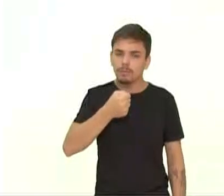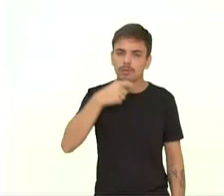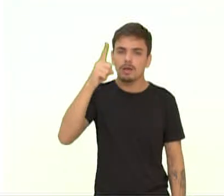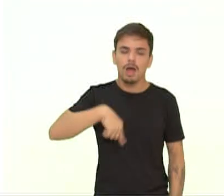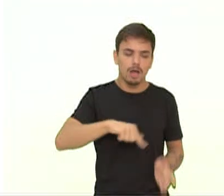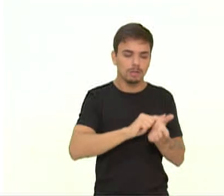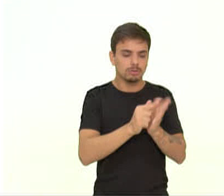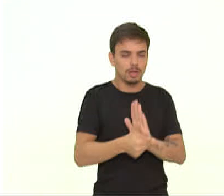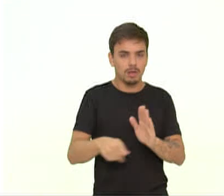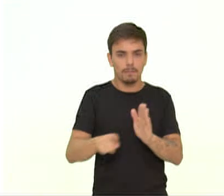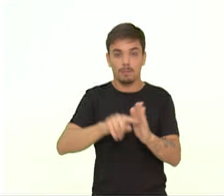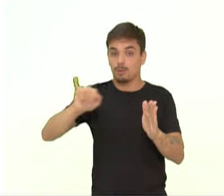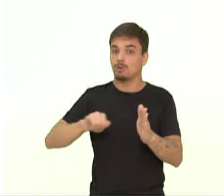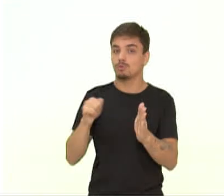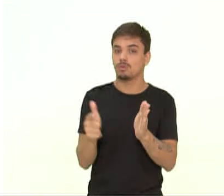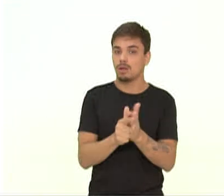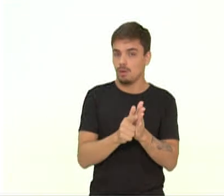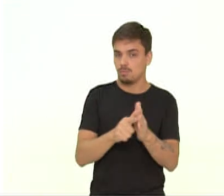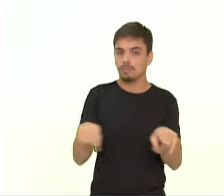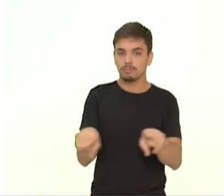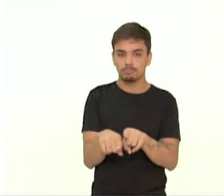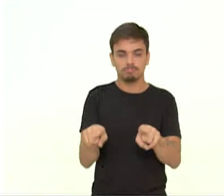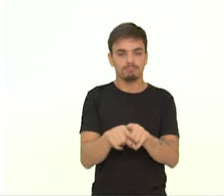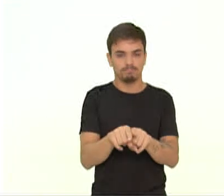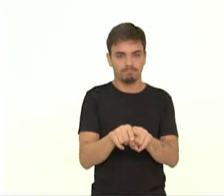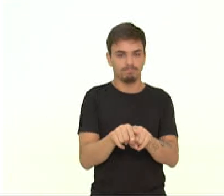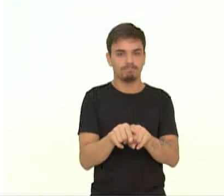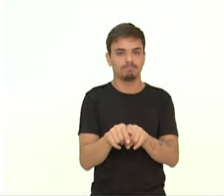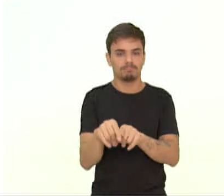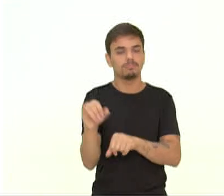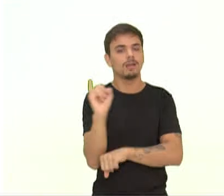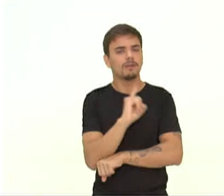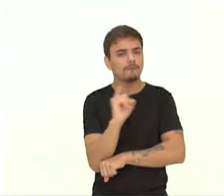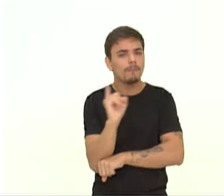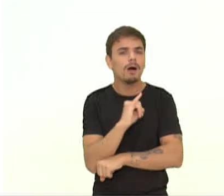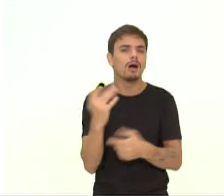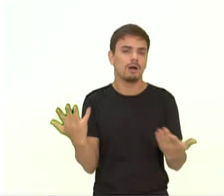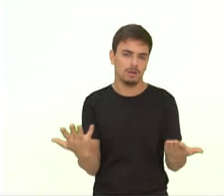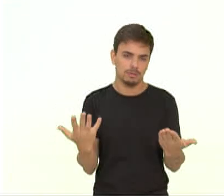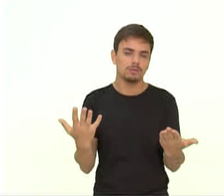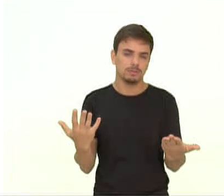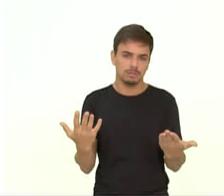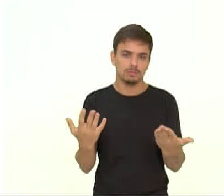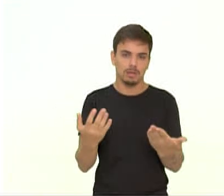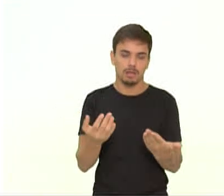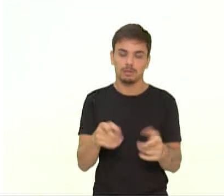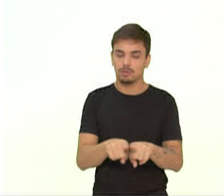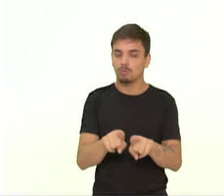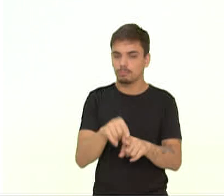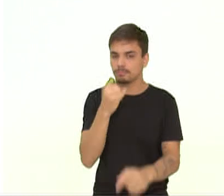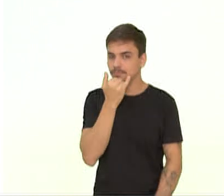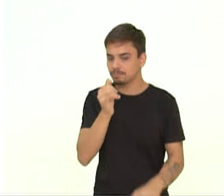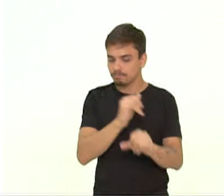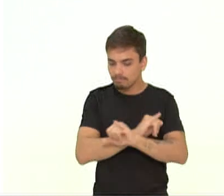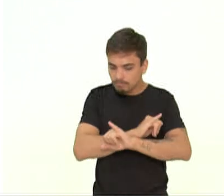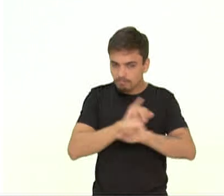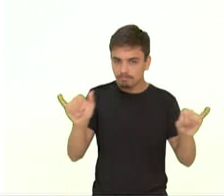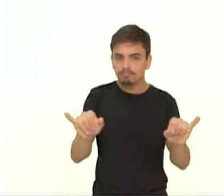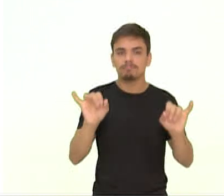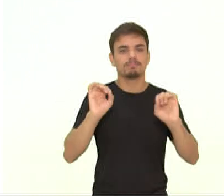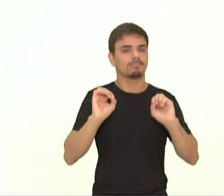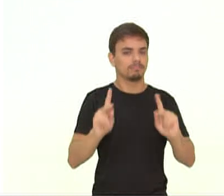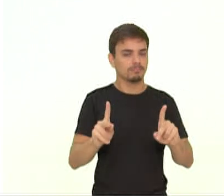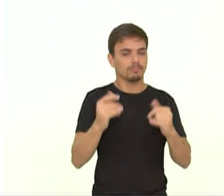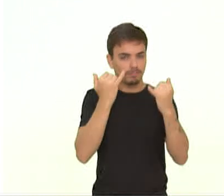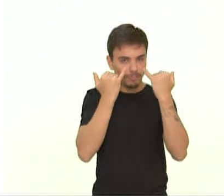um gênero jornalístico informativo. Claro, sabemos que a reportagem passa para a gente alguma coisa, não é